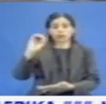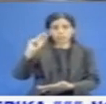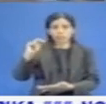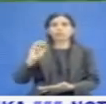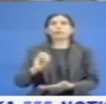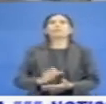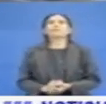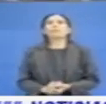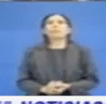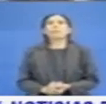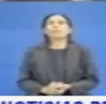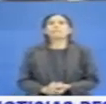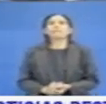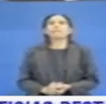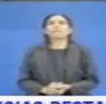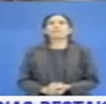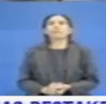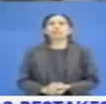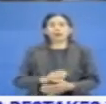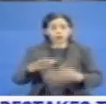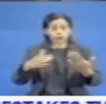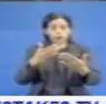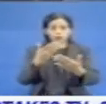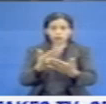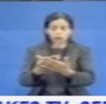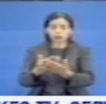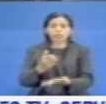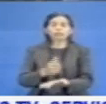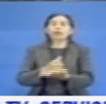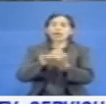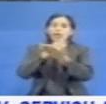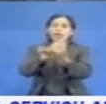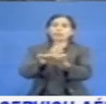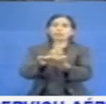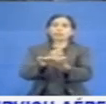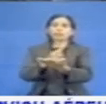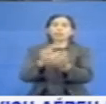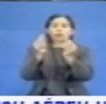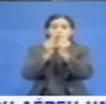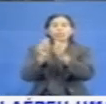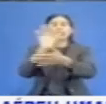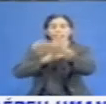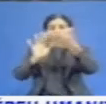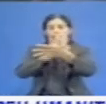caritativa hoje, né, Liuhusi Penteli Tomak, né? Tamba, ho comemoração be Loron